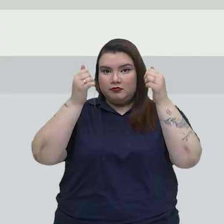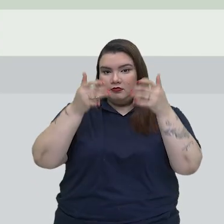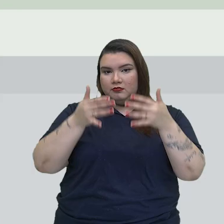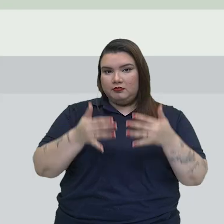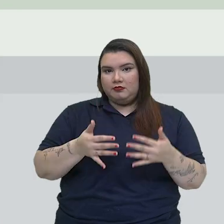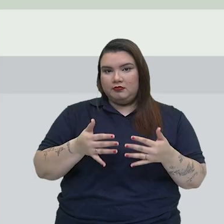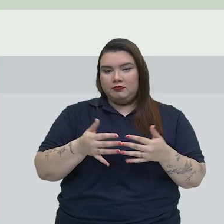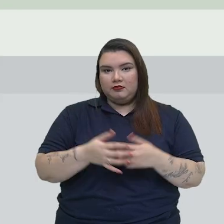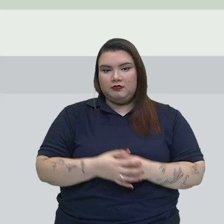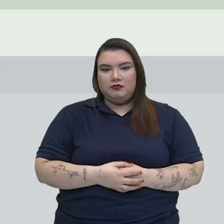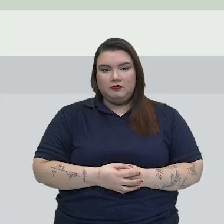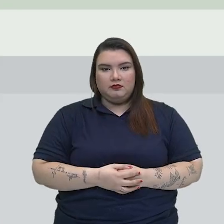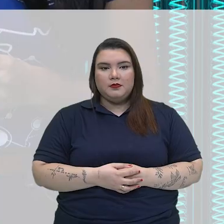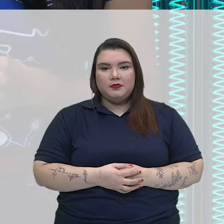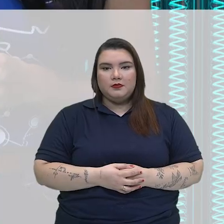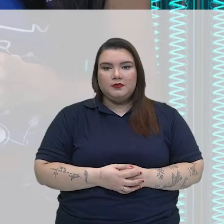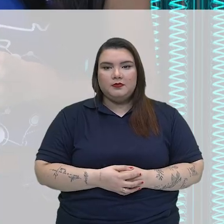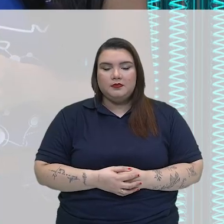explicar.